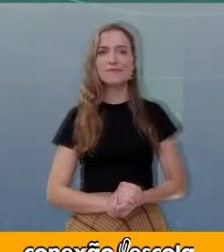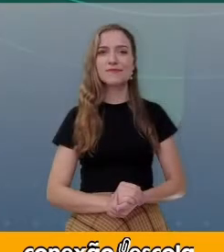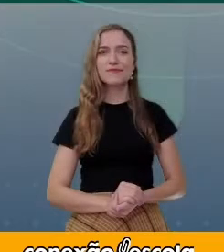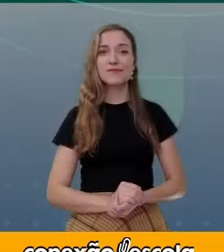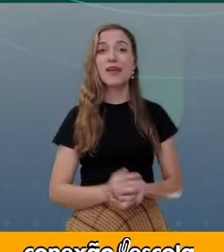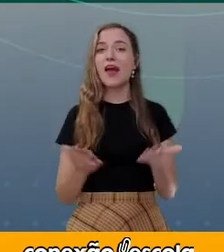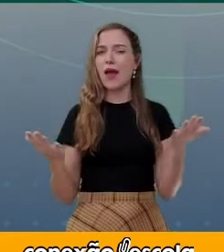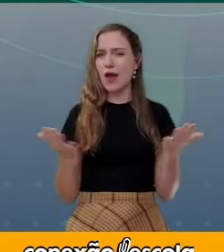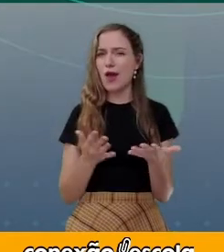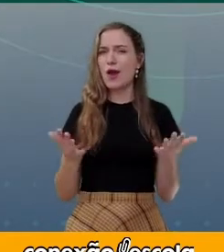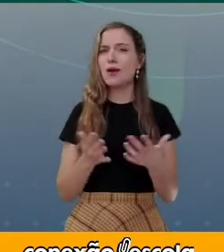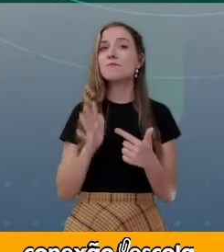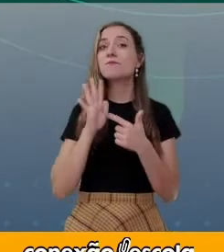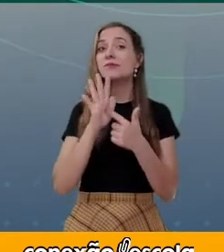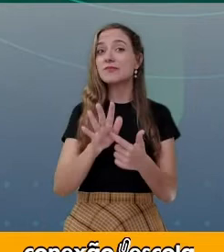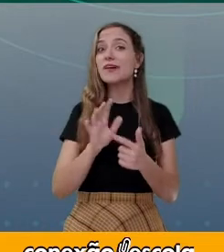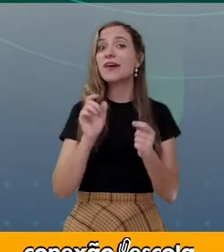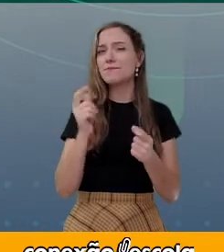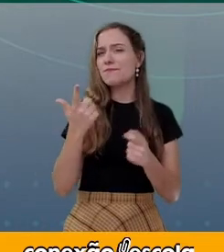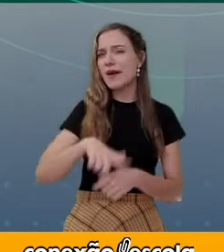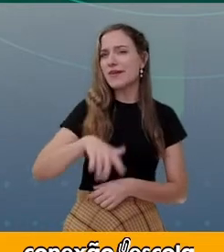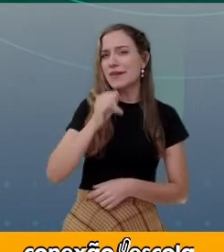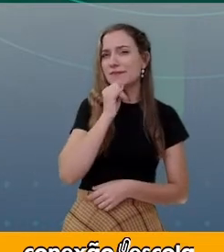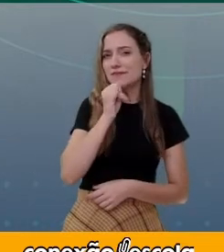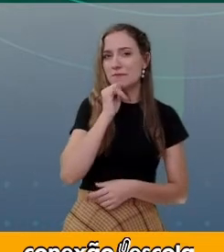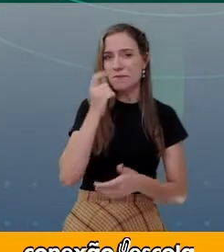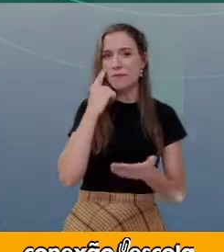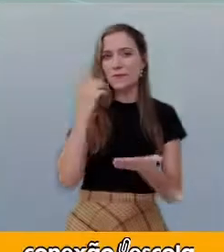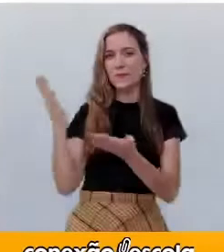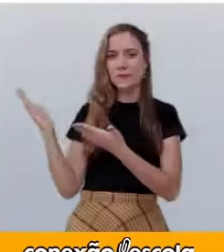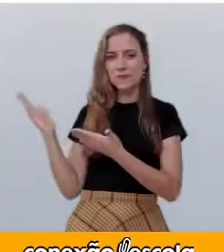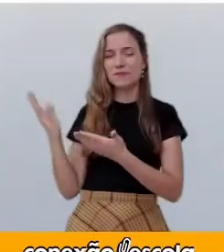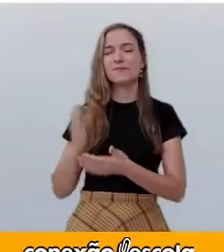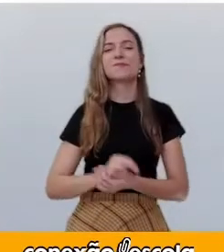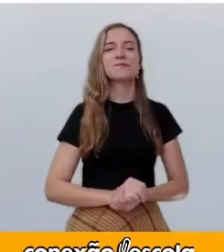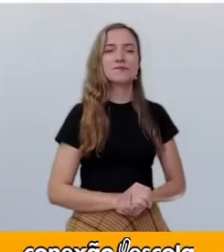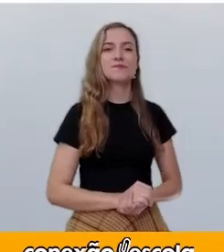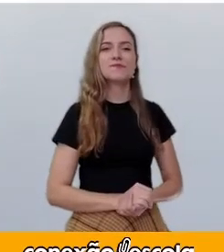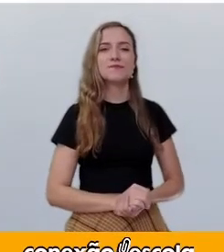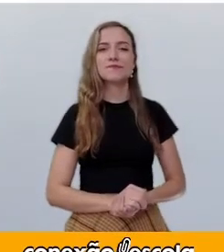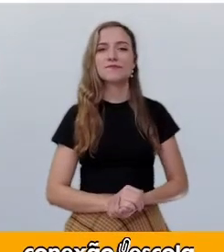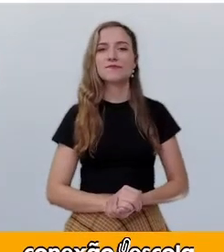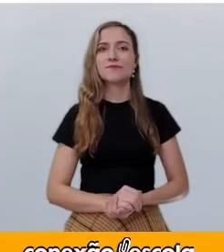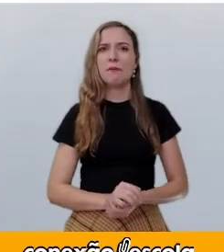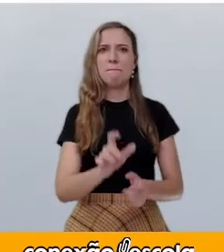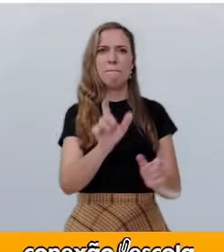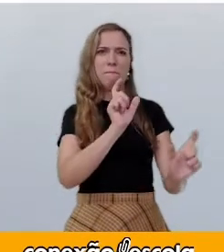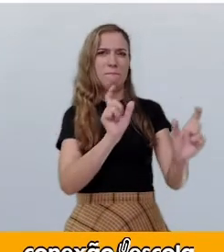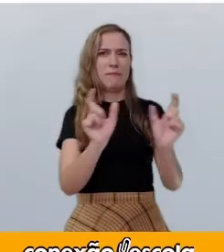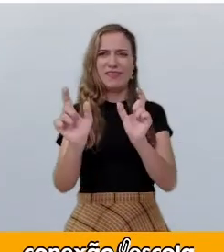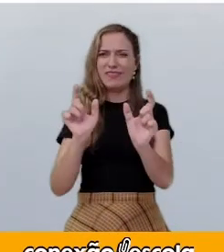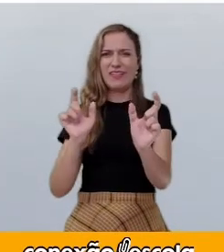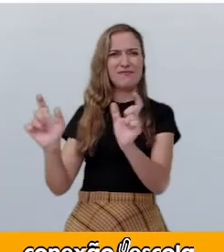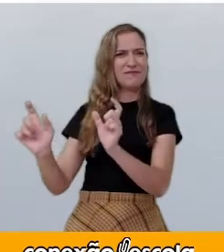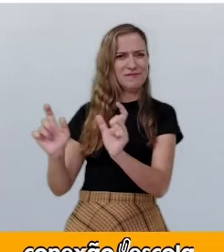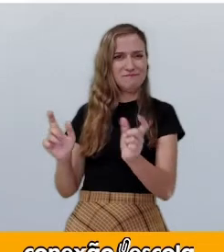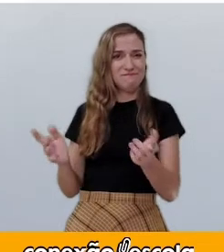vamos agora a mais um exemplo as palavras